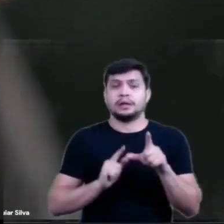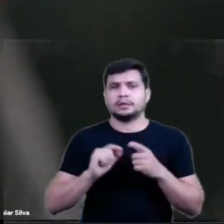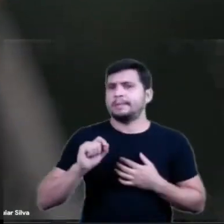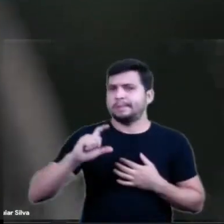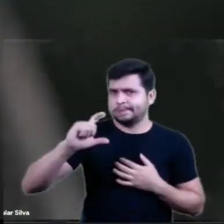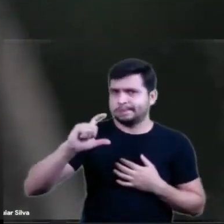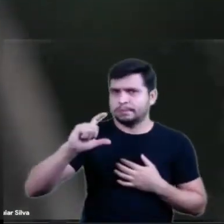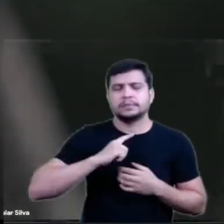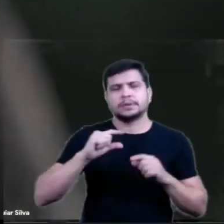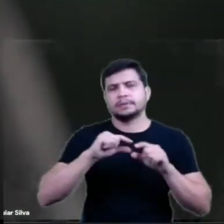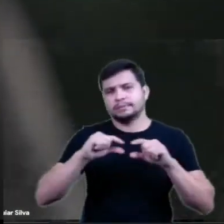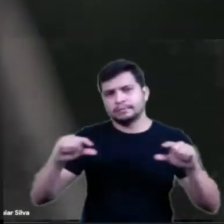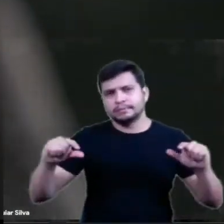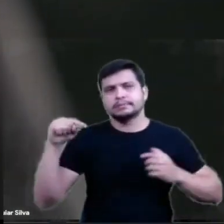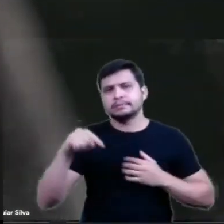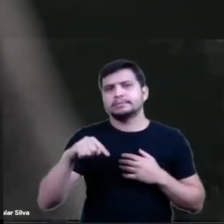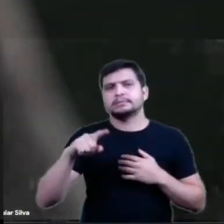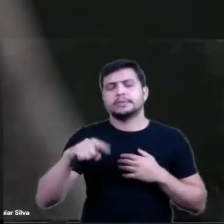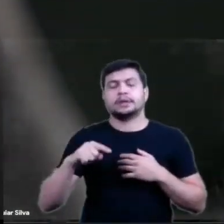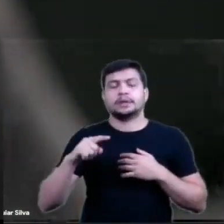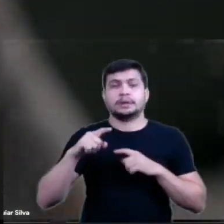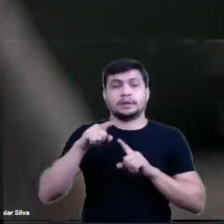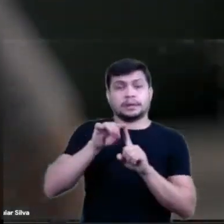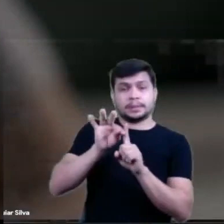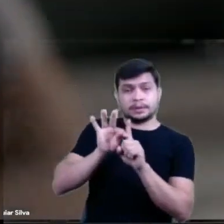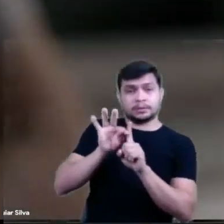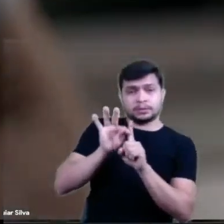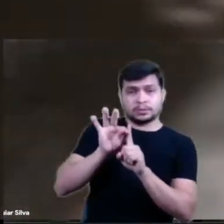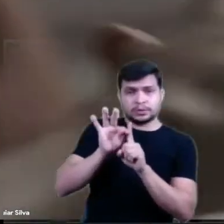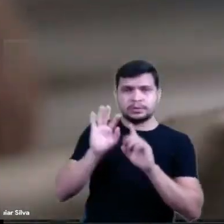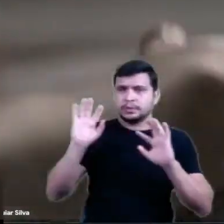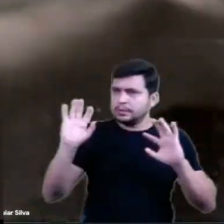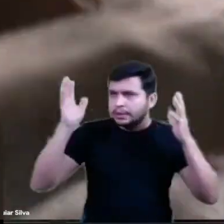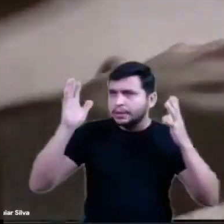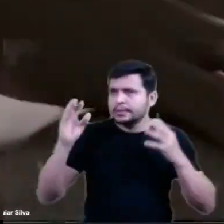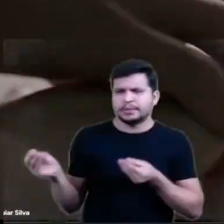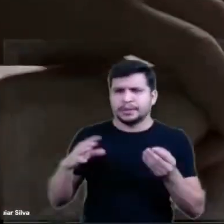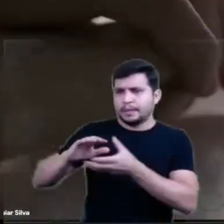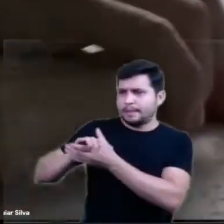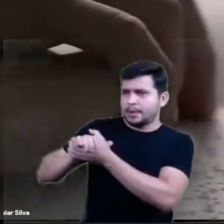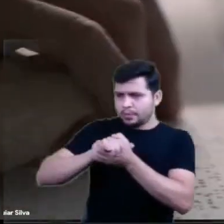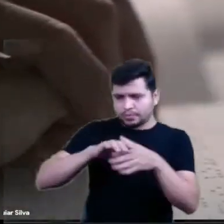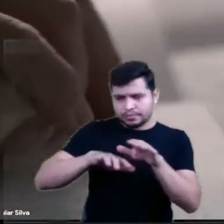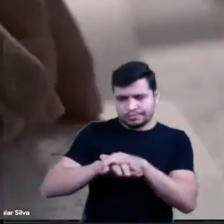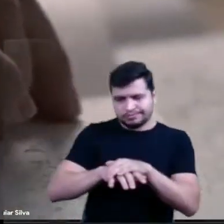escrito. Temperatura do clima... Dá aqui sua mão. Isso. Ó.